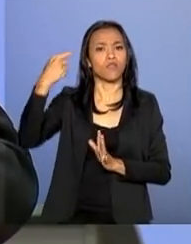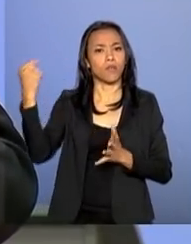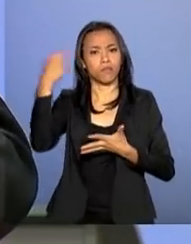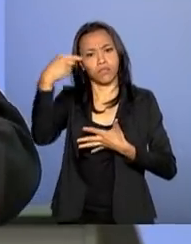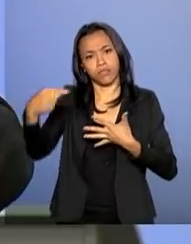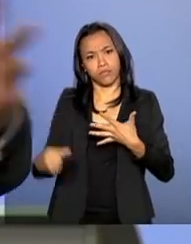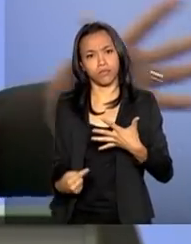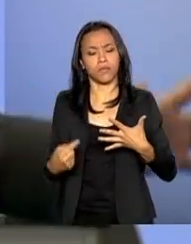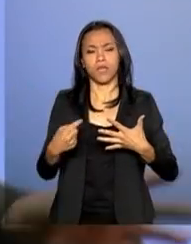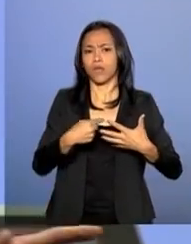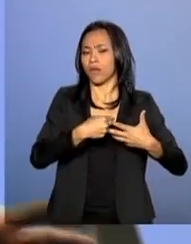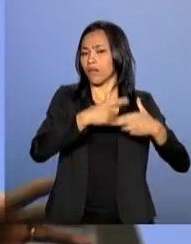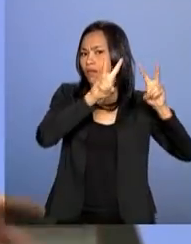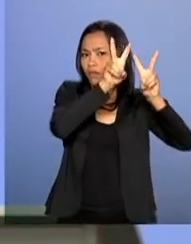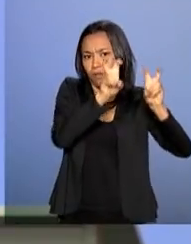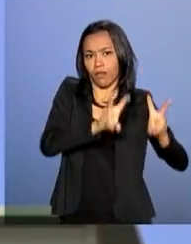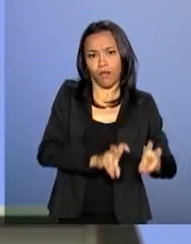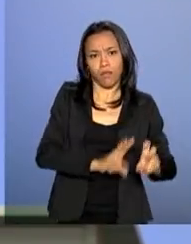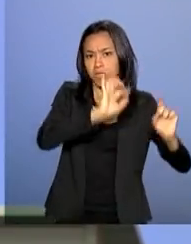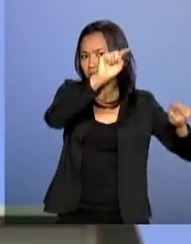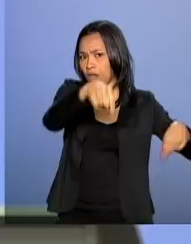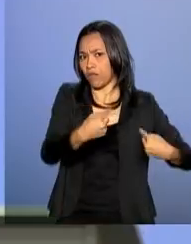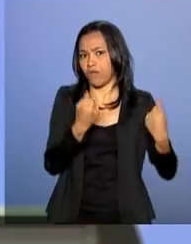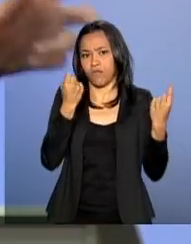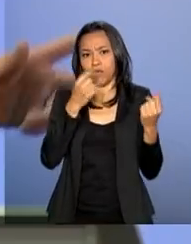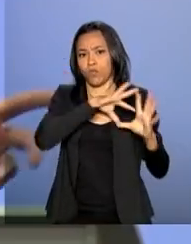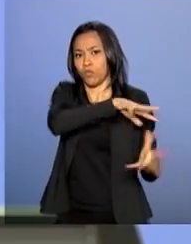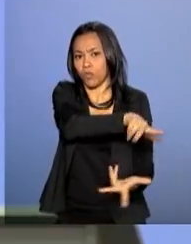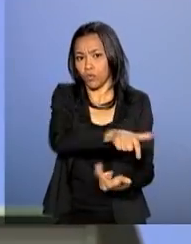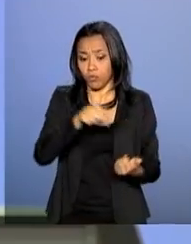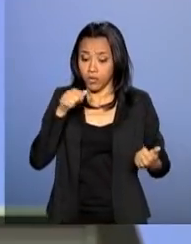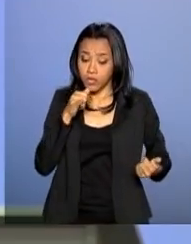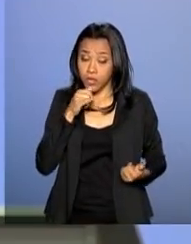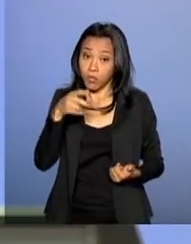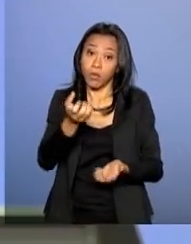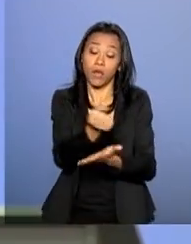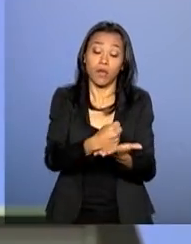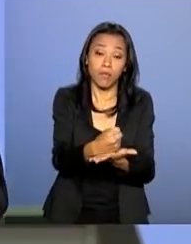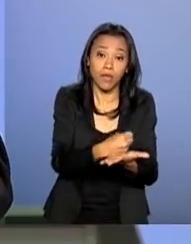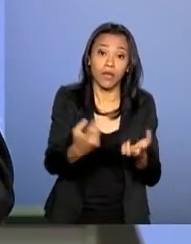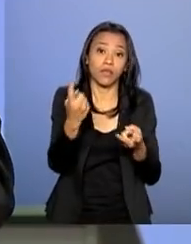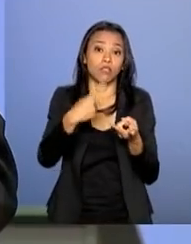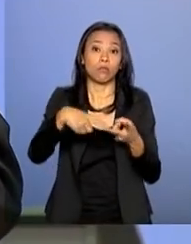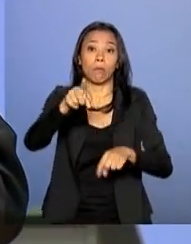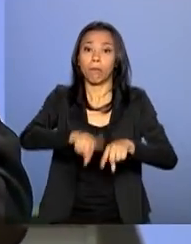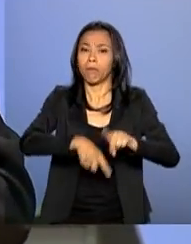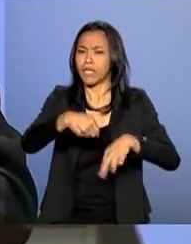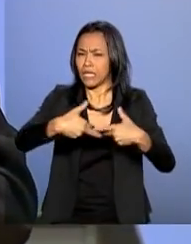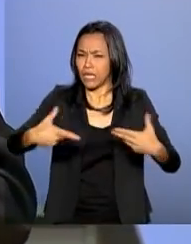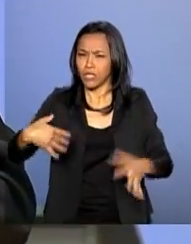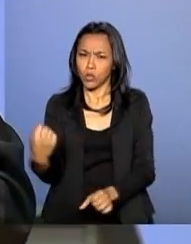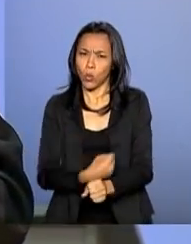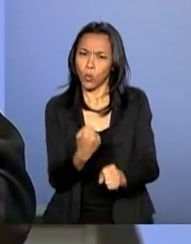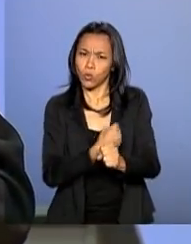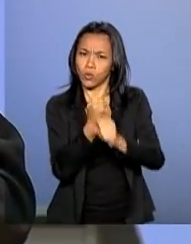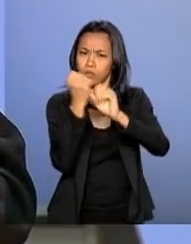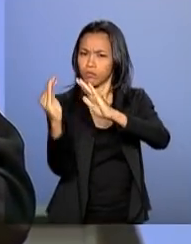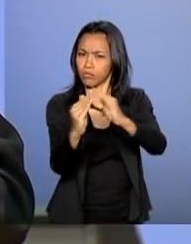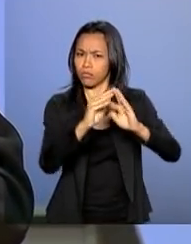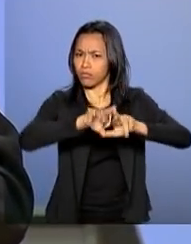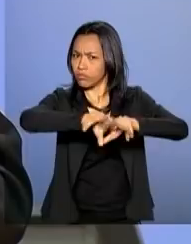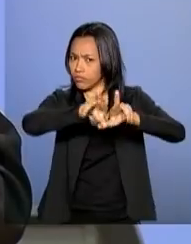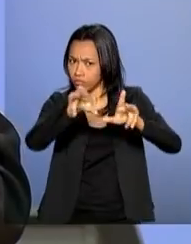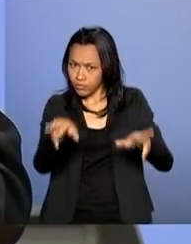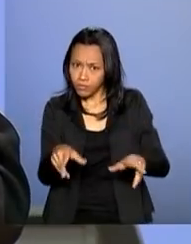globais. Foi dito aqui, novos medicamentos, melhores materiais de construção, técnicas mais